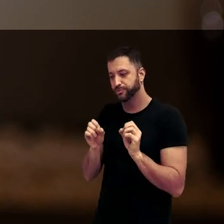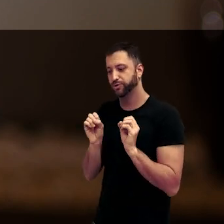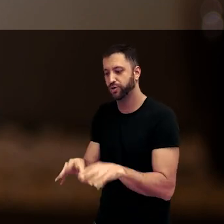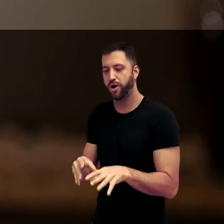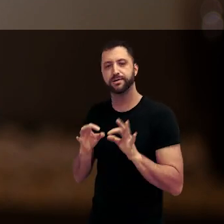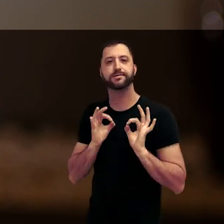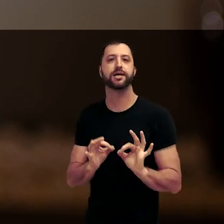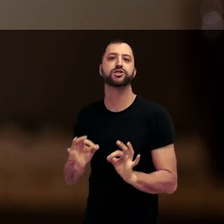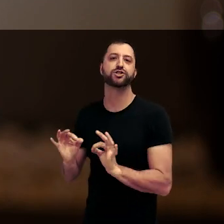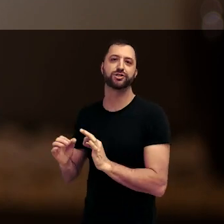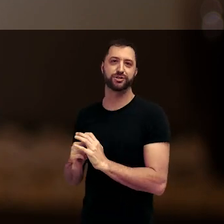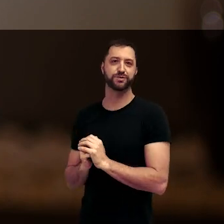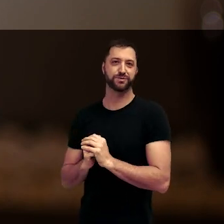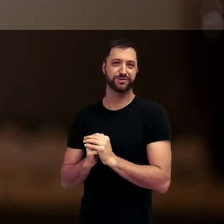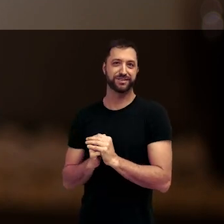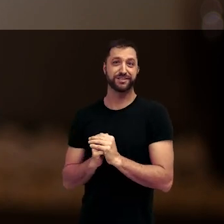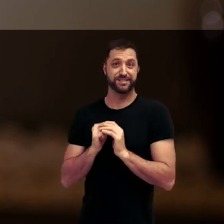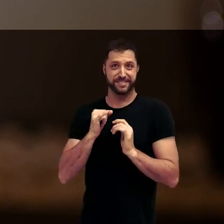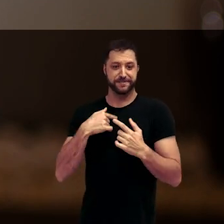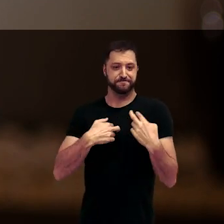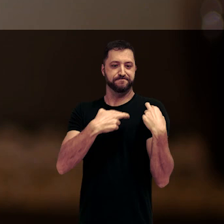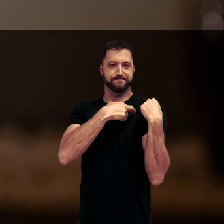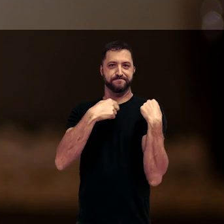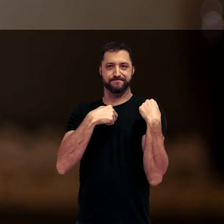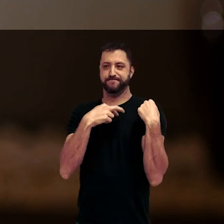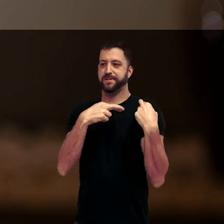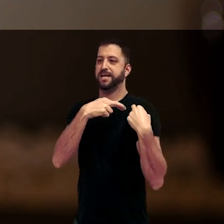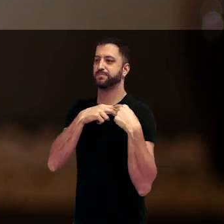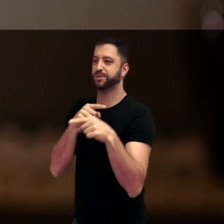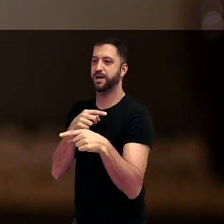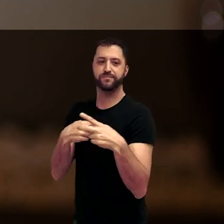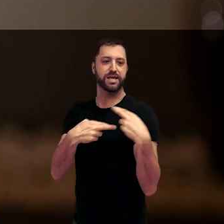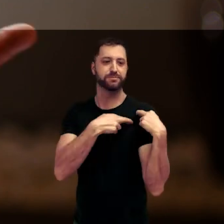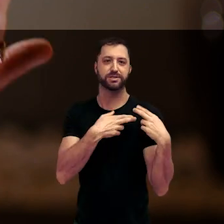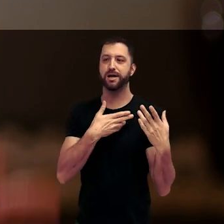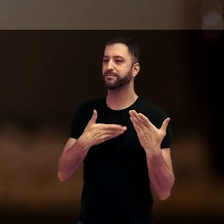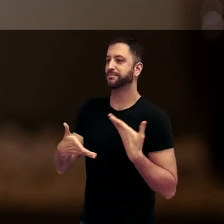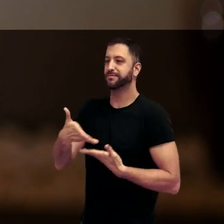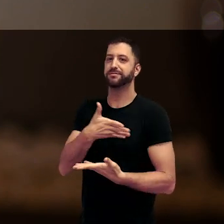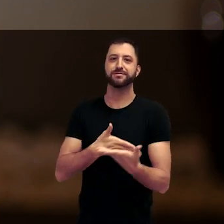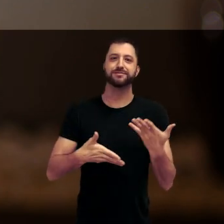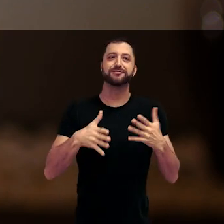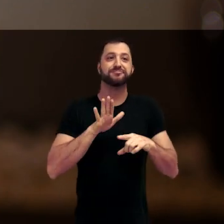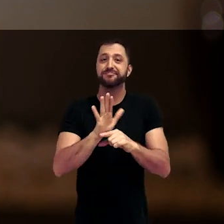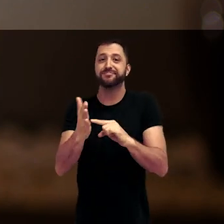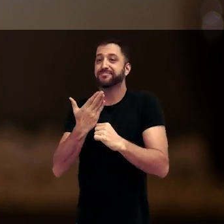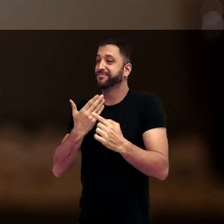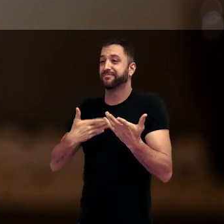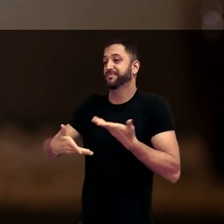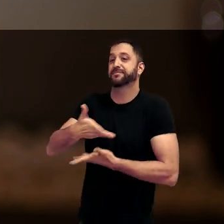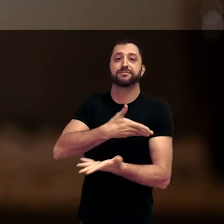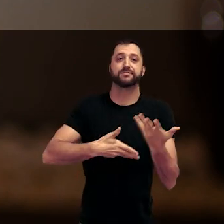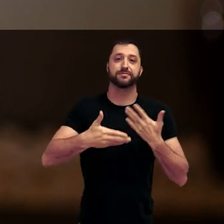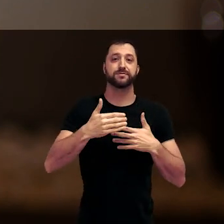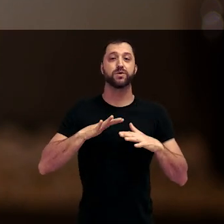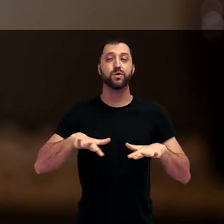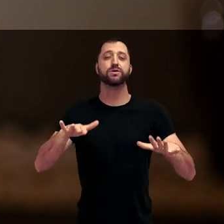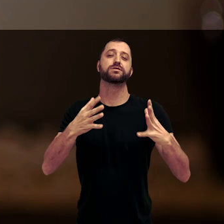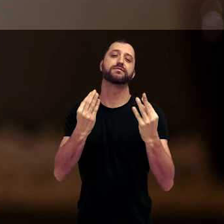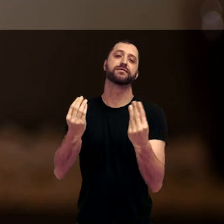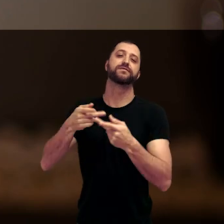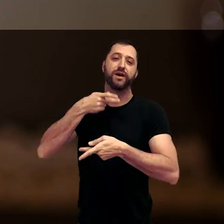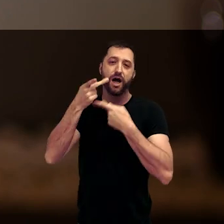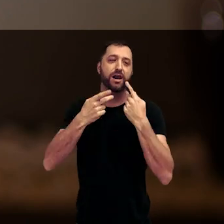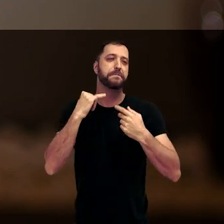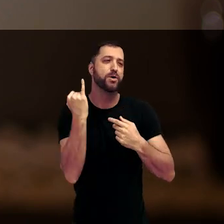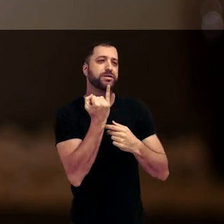Nossa responsabilidade é compartilhada. Então, isso é uma forma de você descomplicar esse assunto que